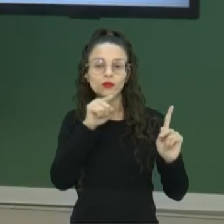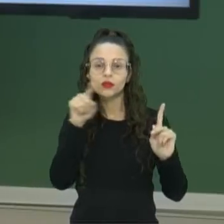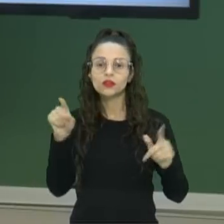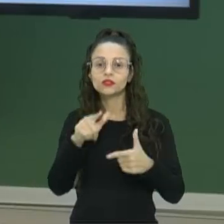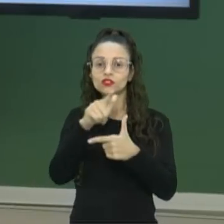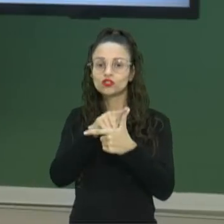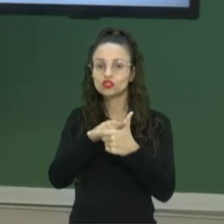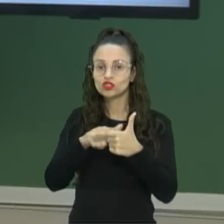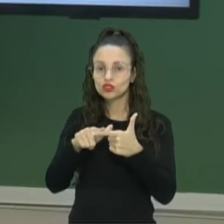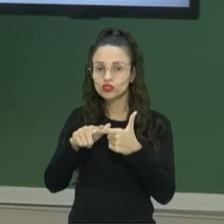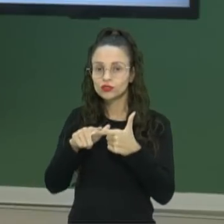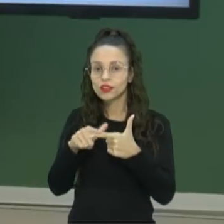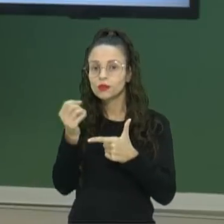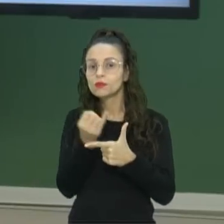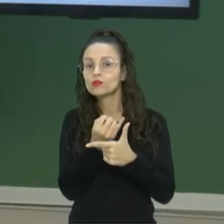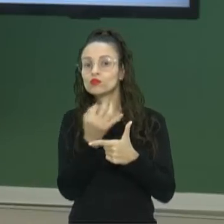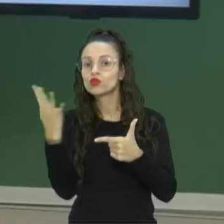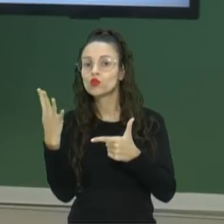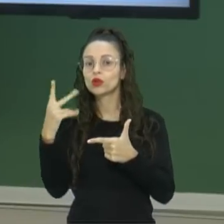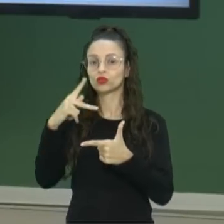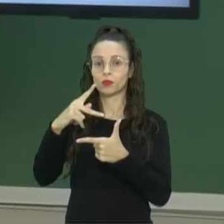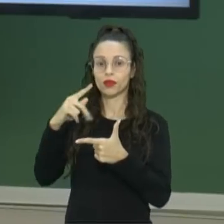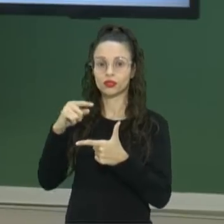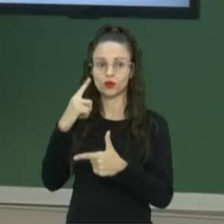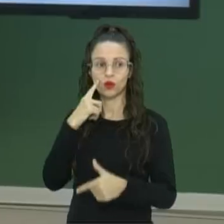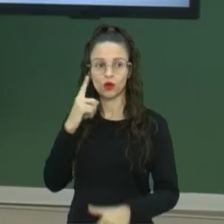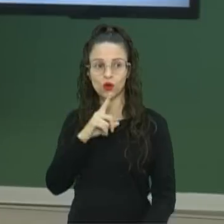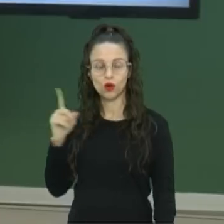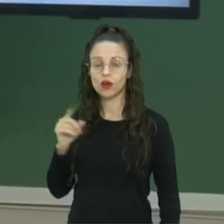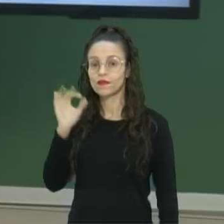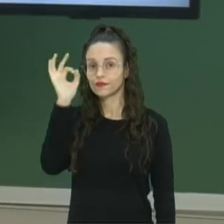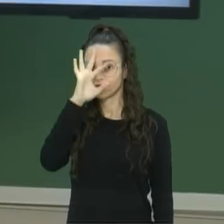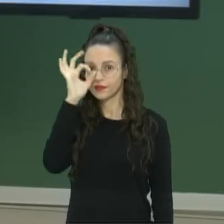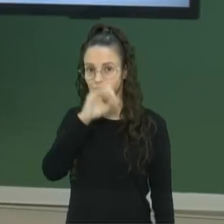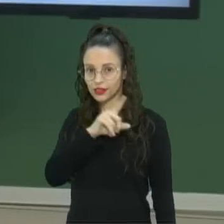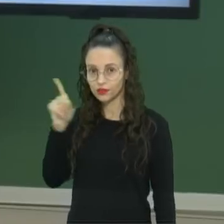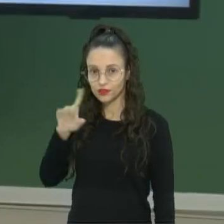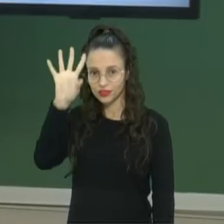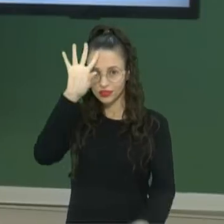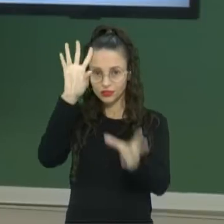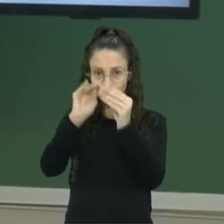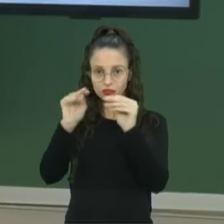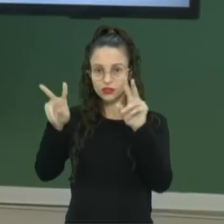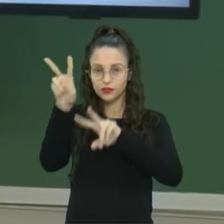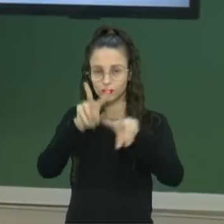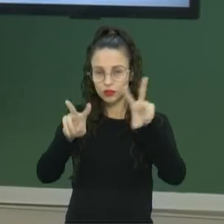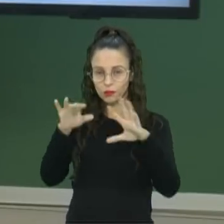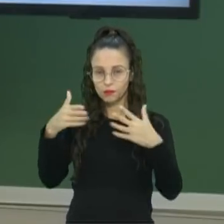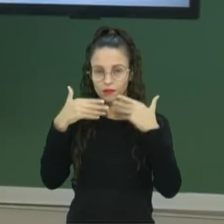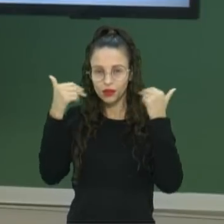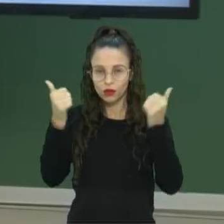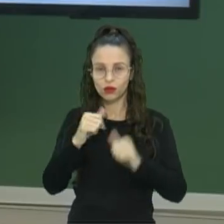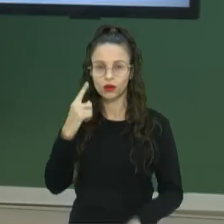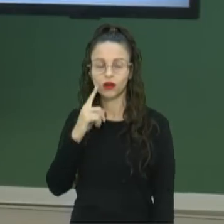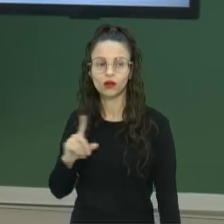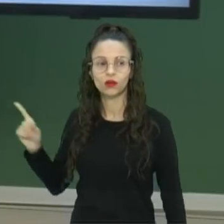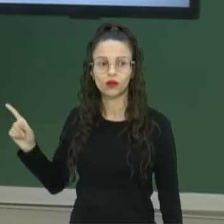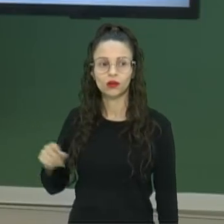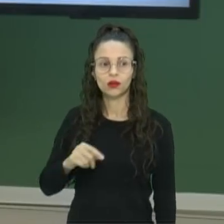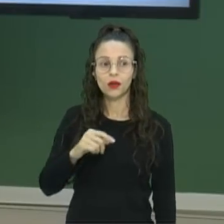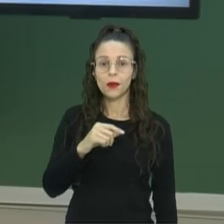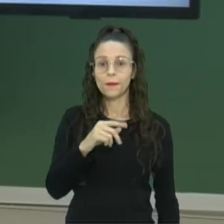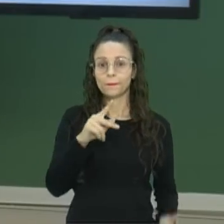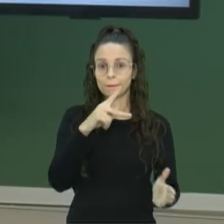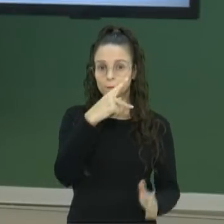divide pela soma dos pesos daí. Então, presta atenção, tá tudo em verdinho para que você possa visualizar melhor. Então, o primeiro tem